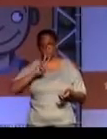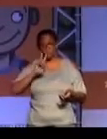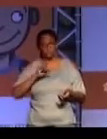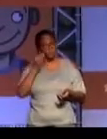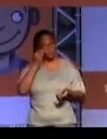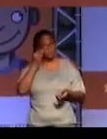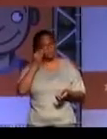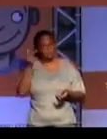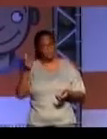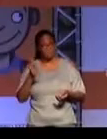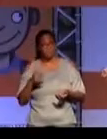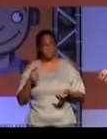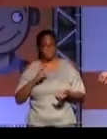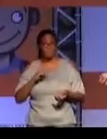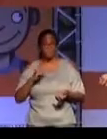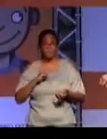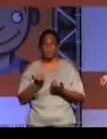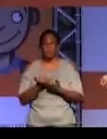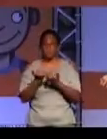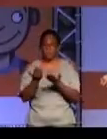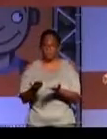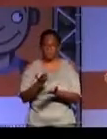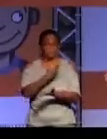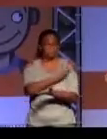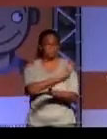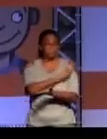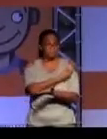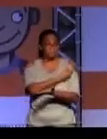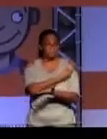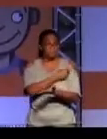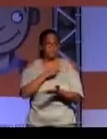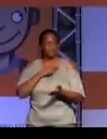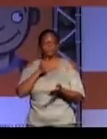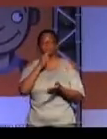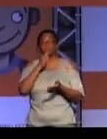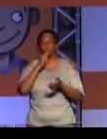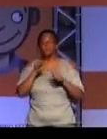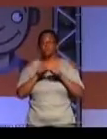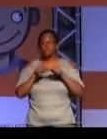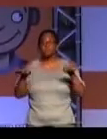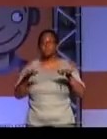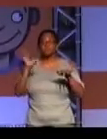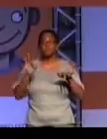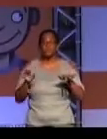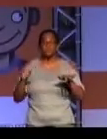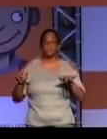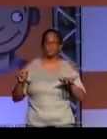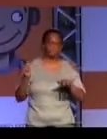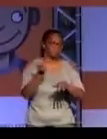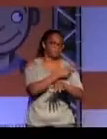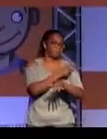que houvesse disponibilidade de vacinas, não havia cobertura vacinal adequada.